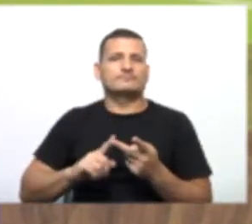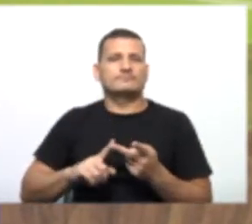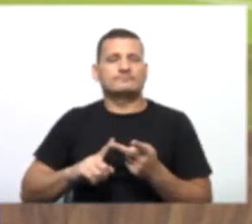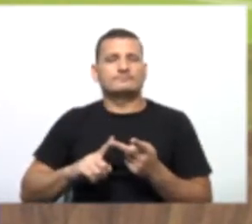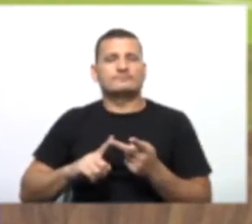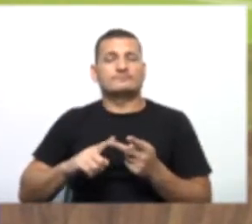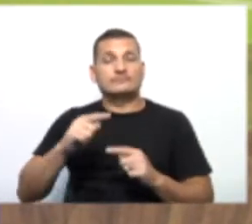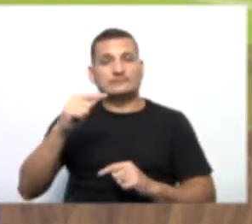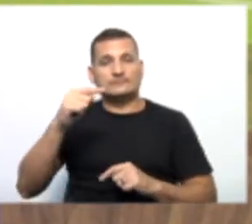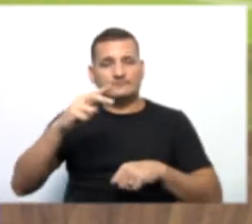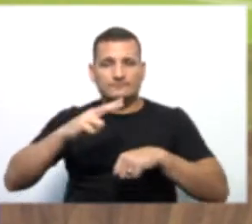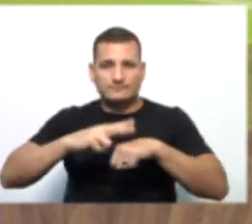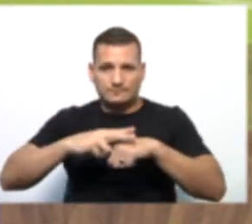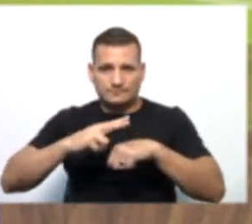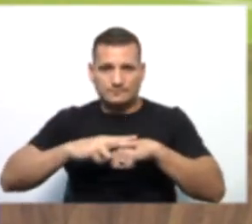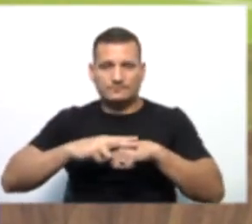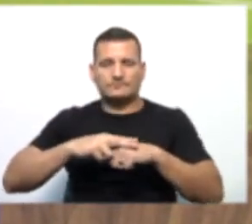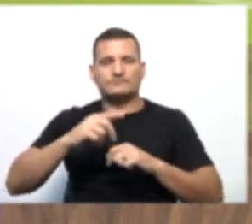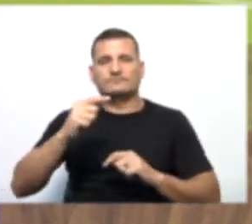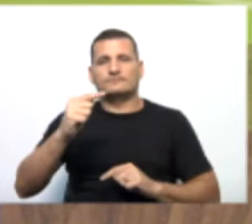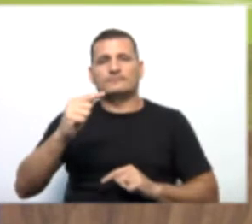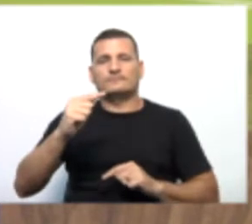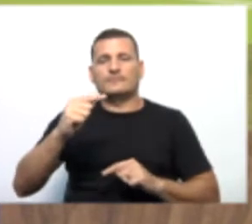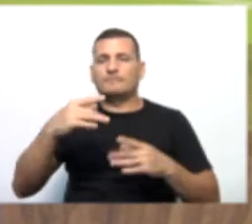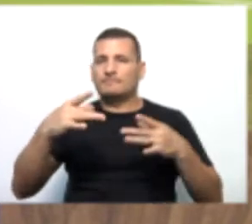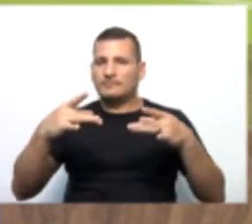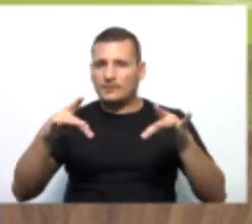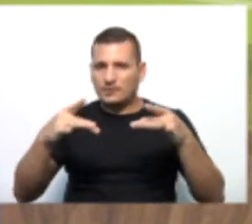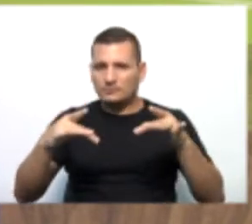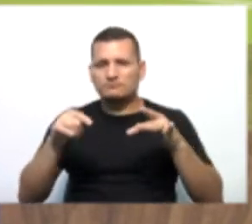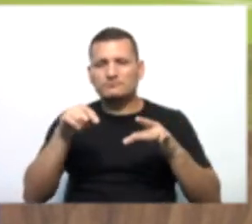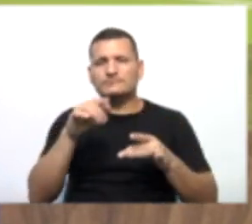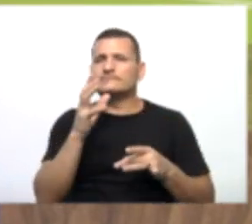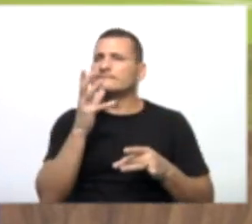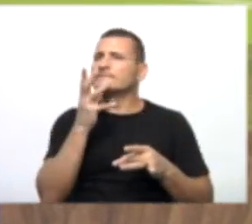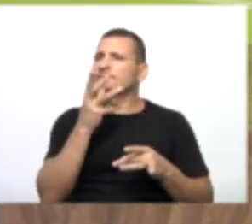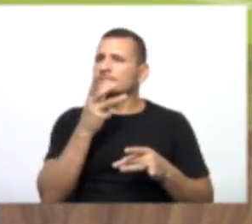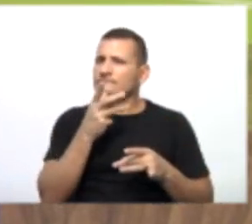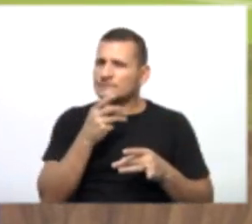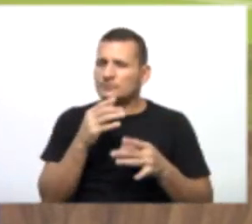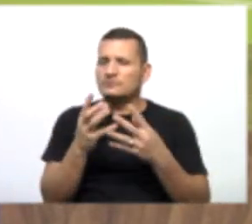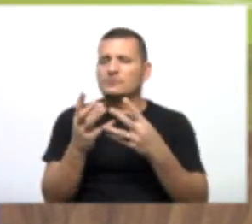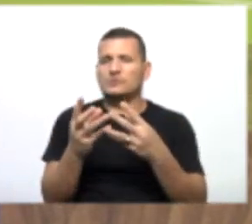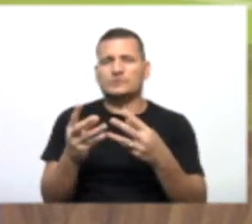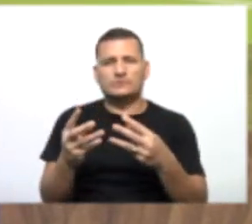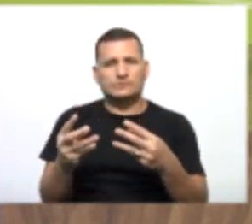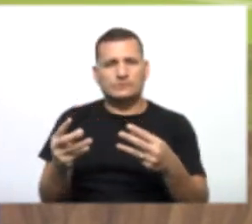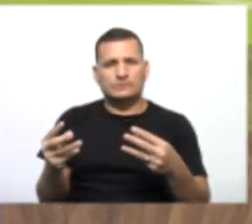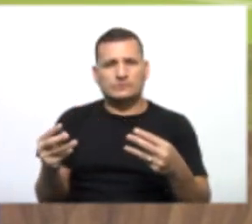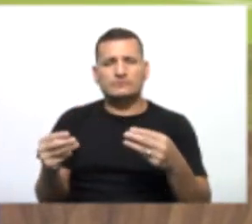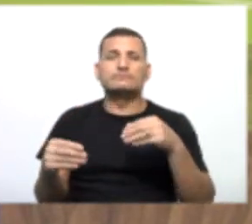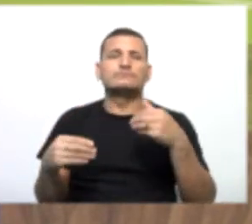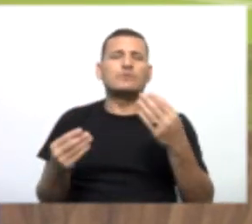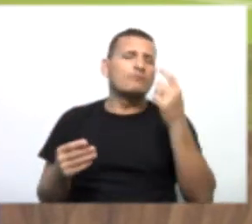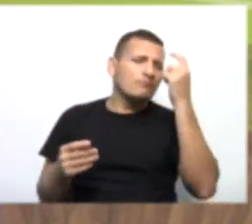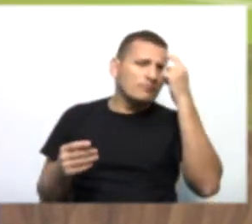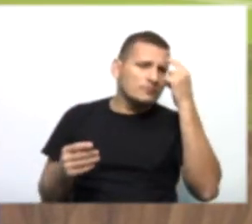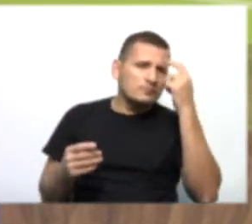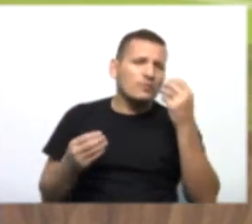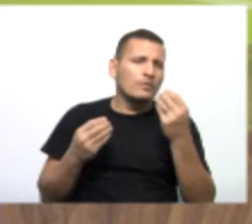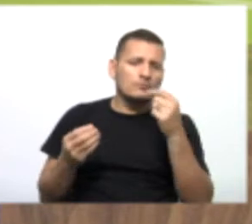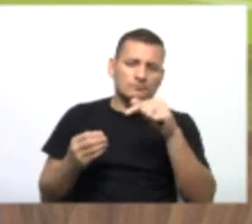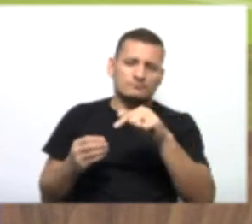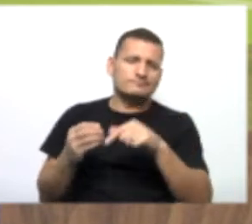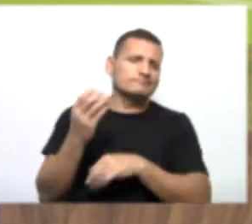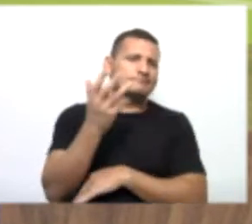de vidro, né, garrafas PET, né? São muitos anos para tudo isso se decompor. Imagina como é que fica essa natureza, né, nesse